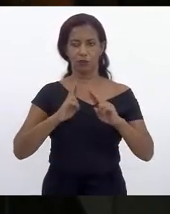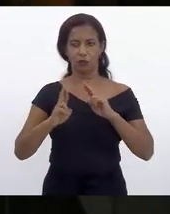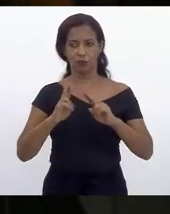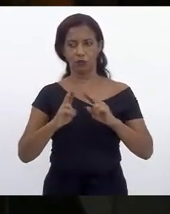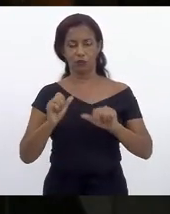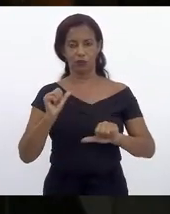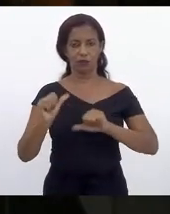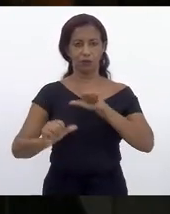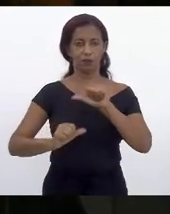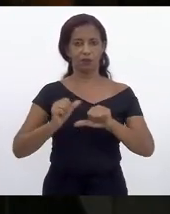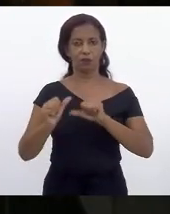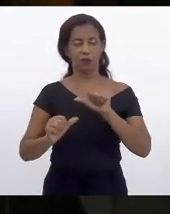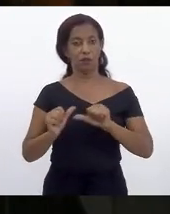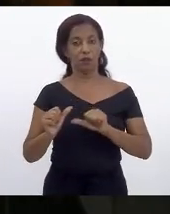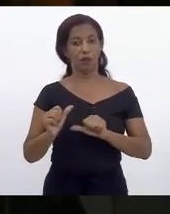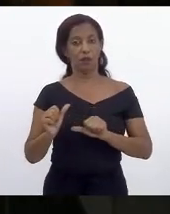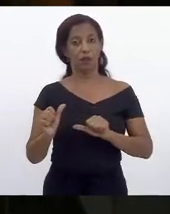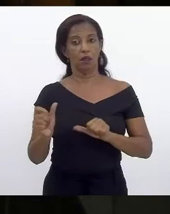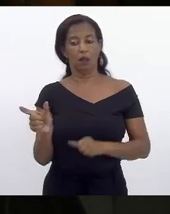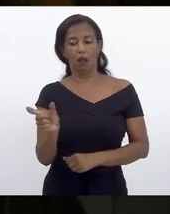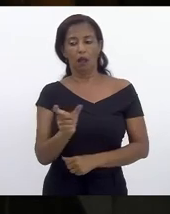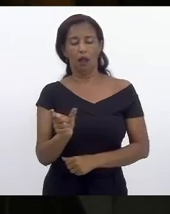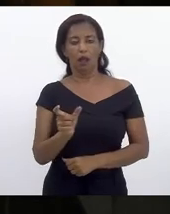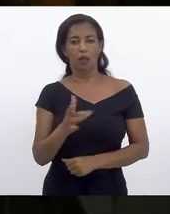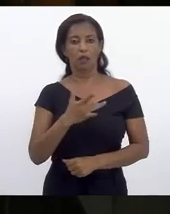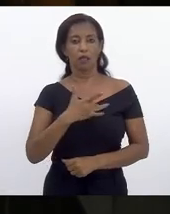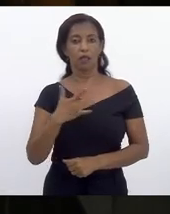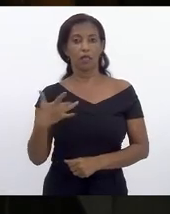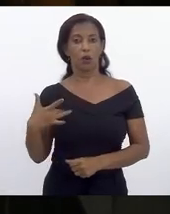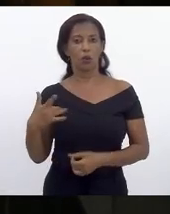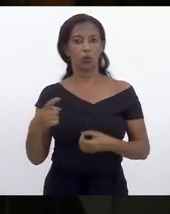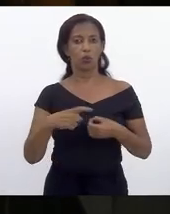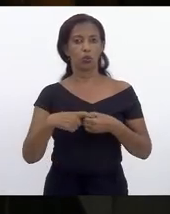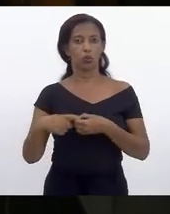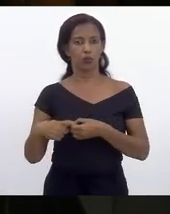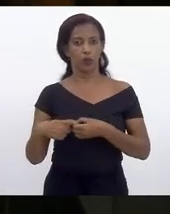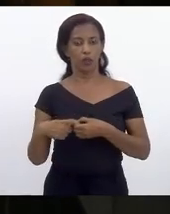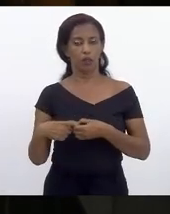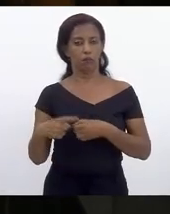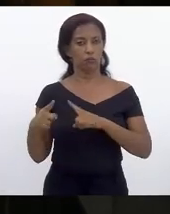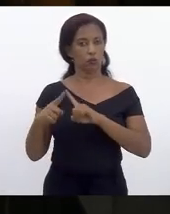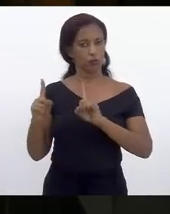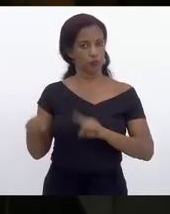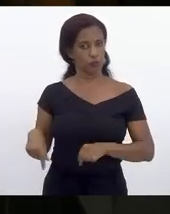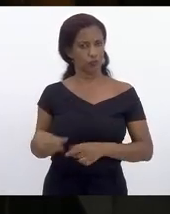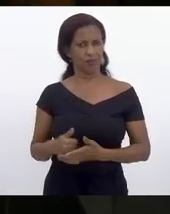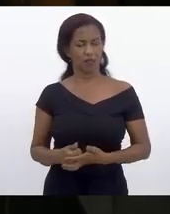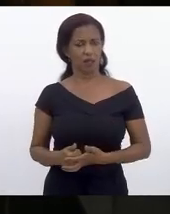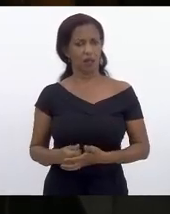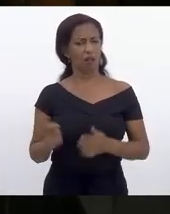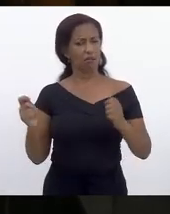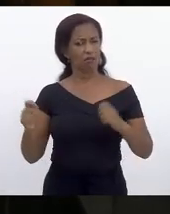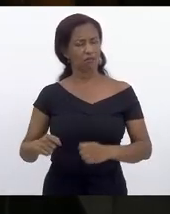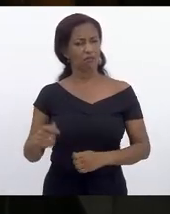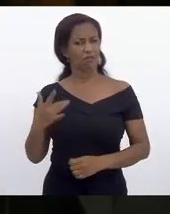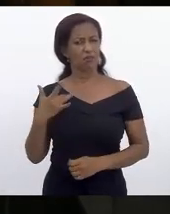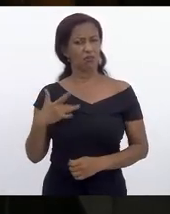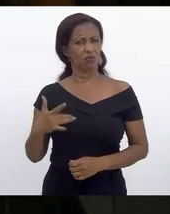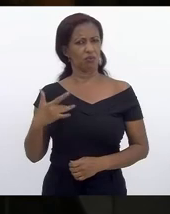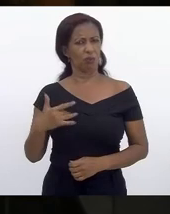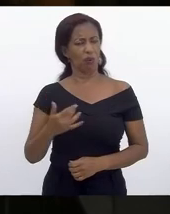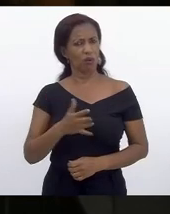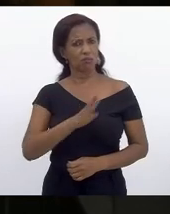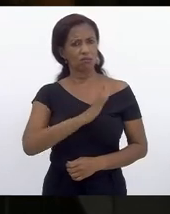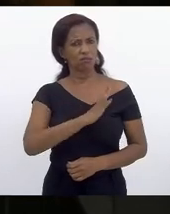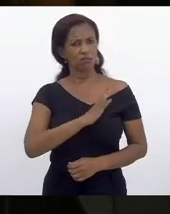à troca do plano de saúde dos funcionários da Conlurb. Chega a dar dó no nosso